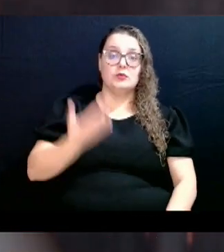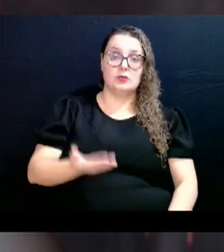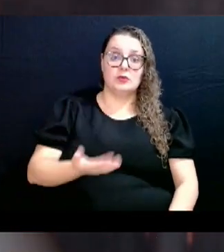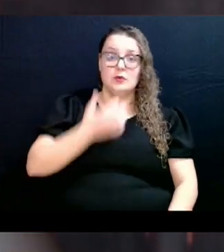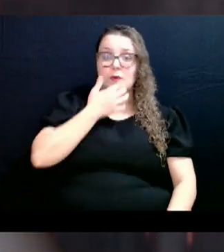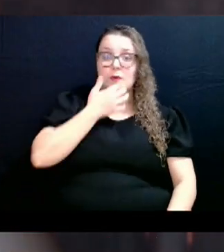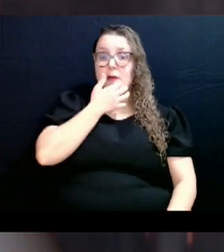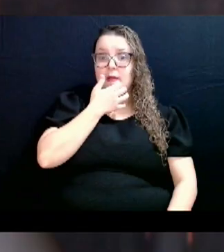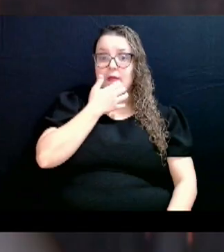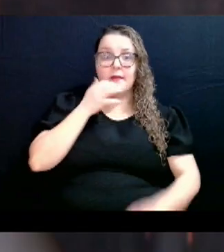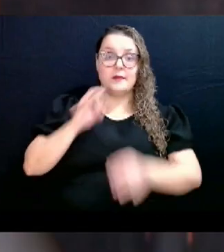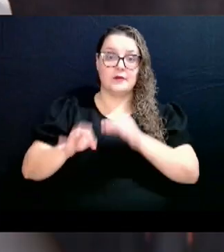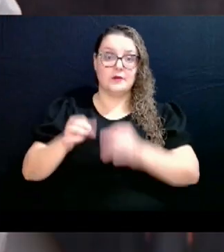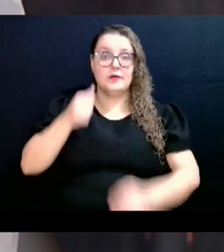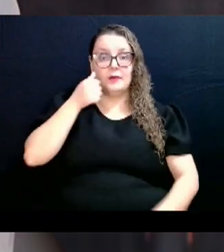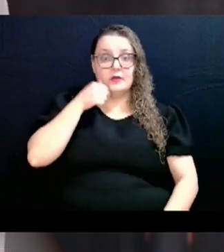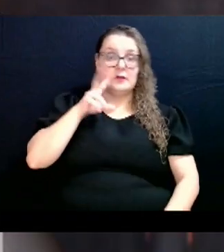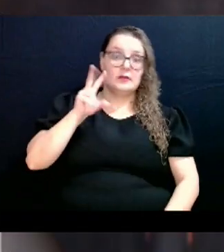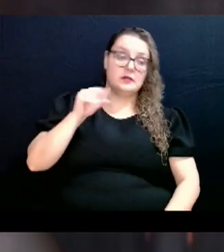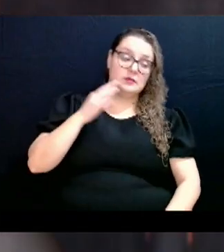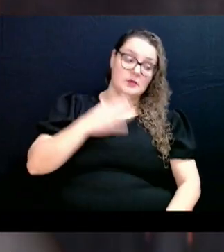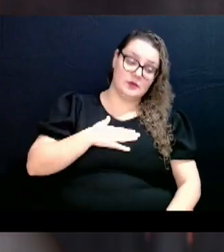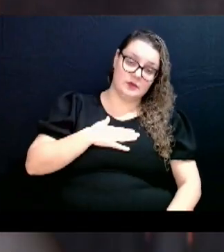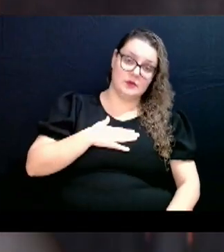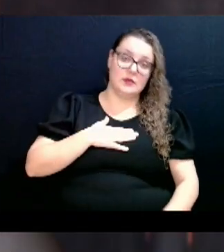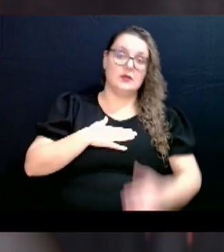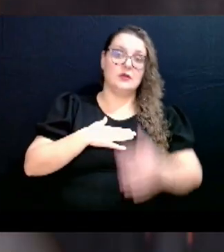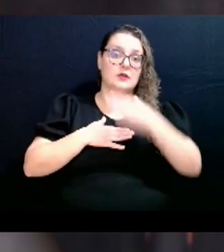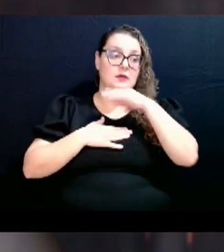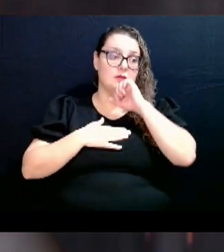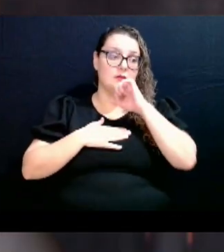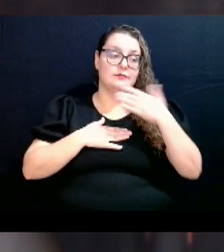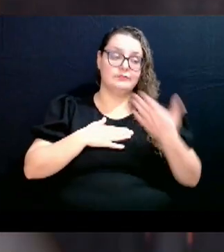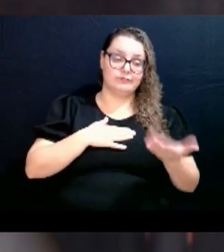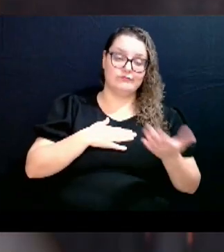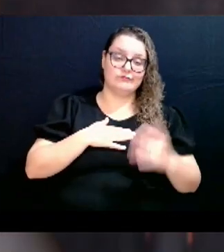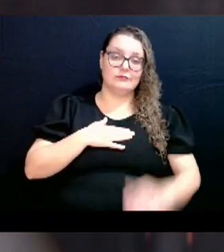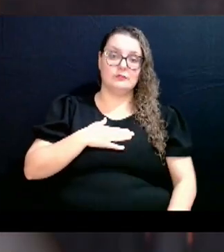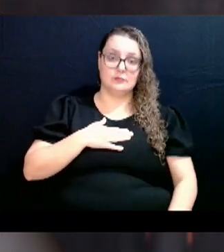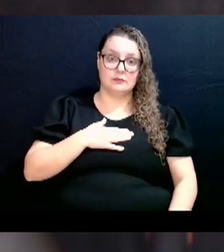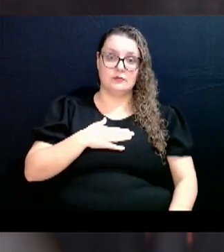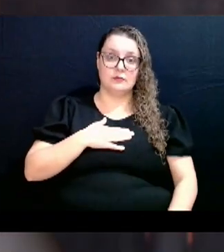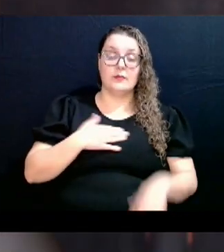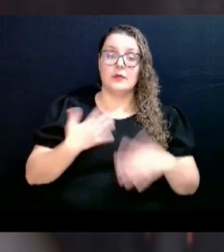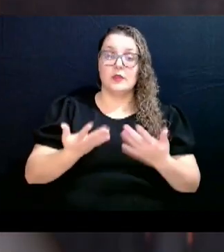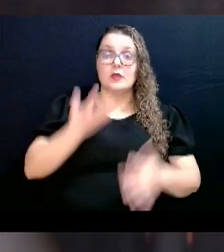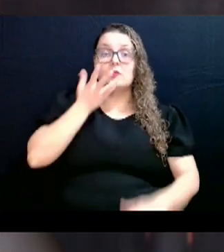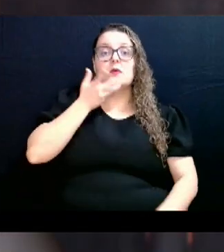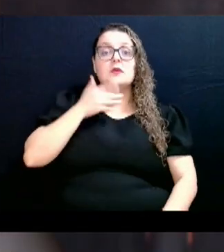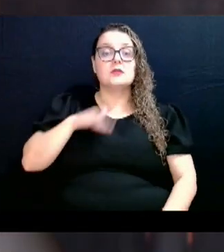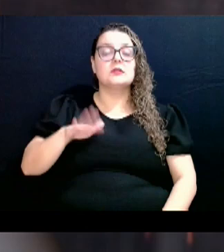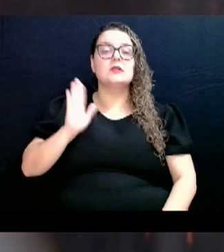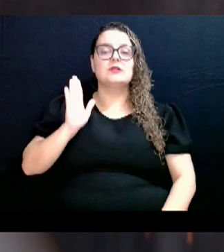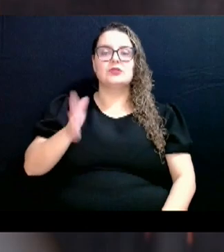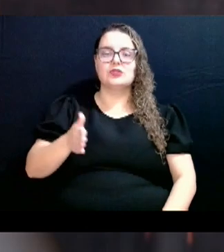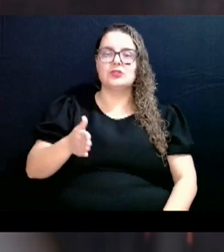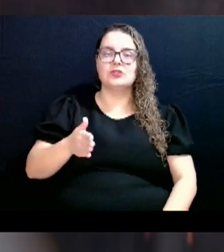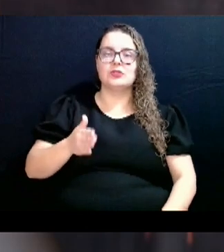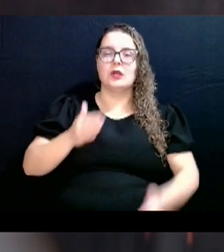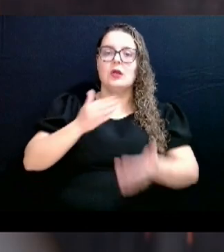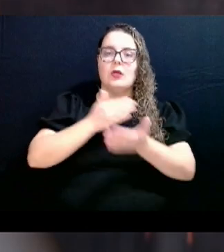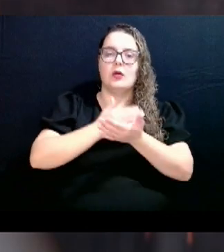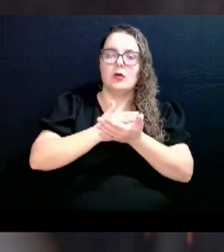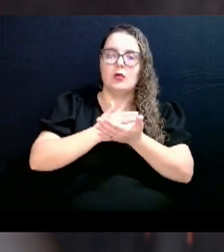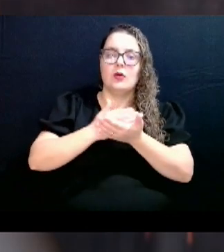da minha avó e do meu pai, né? Então essa criança, ela já vai iniciando sua